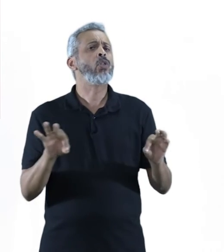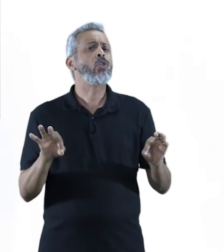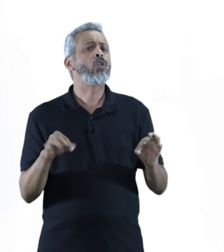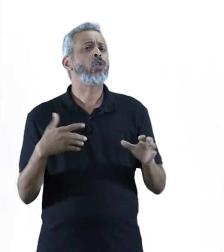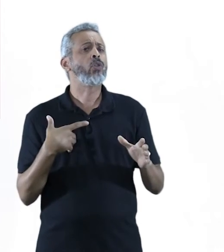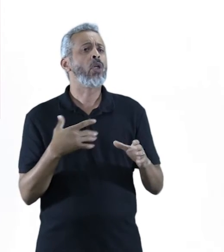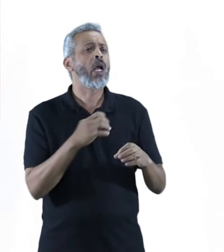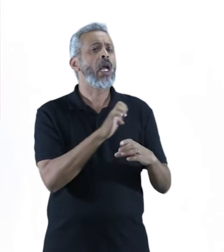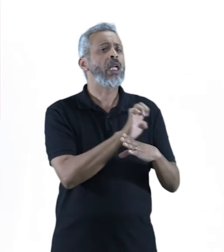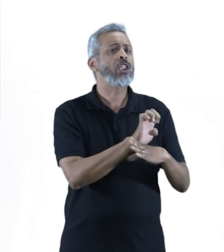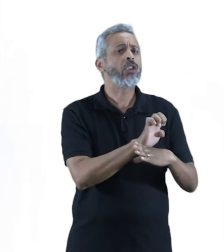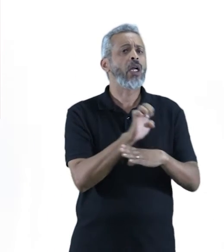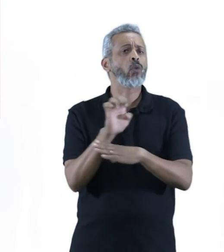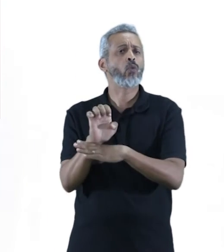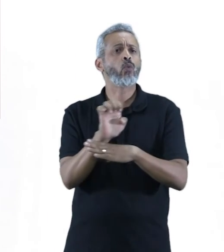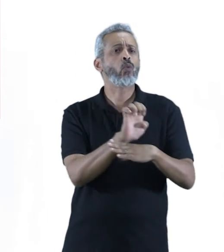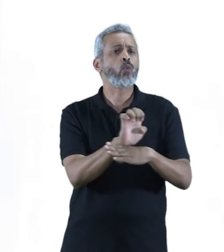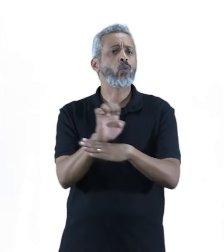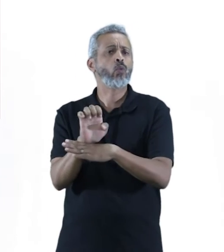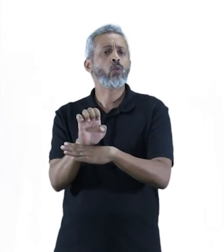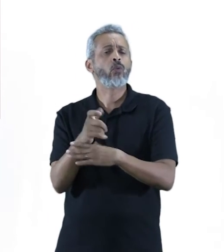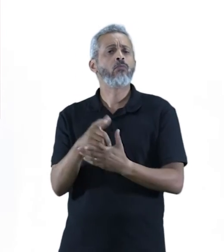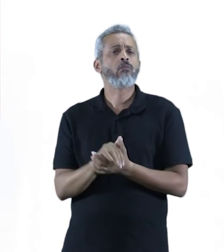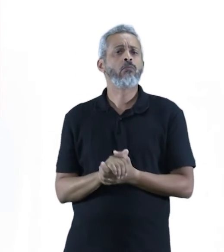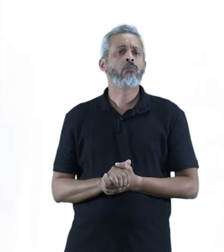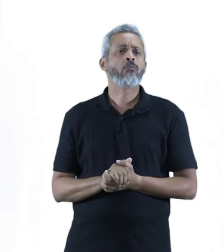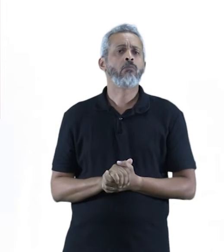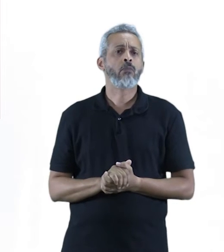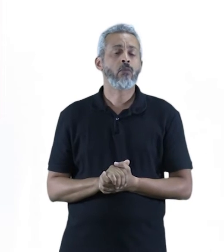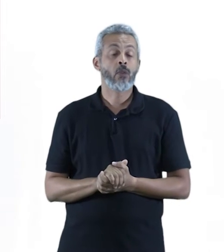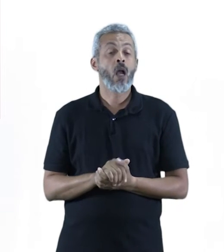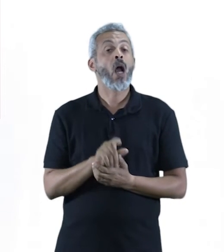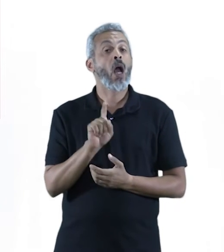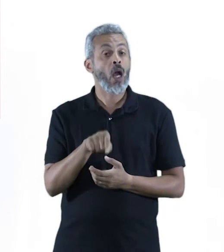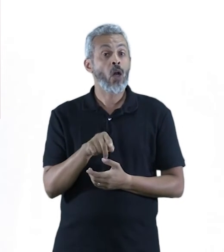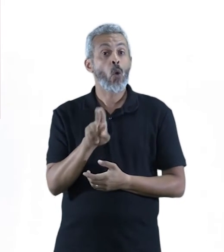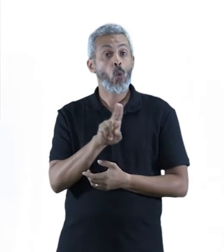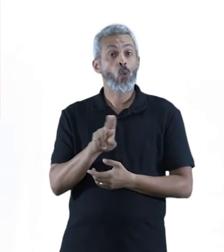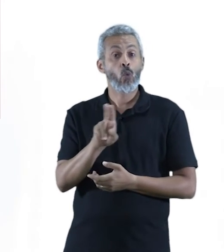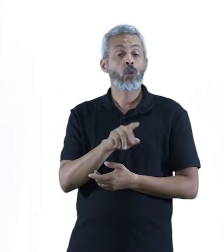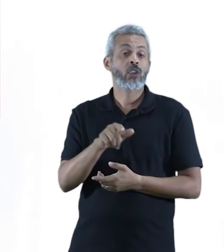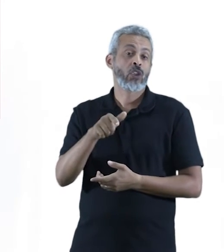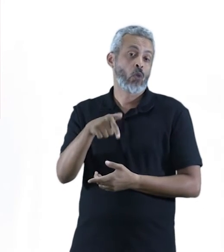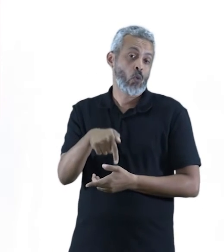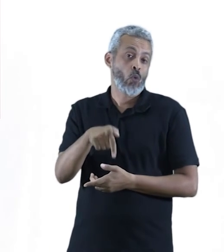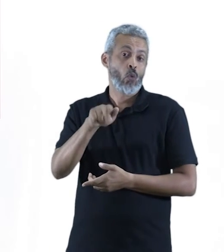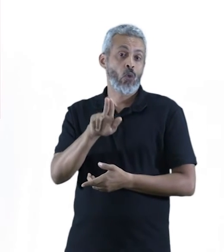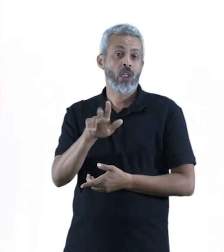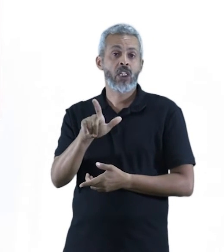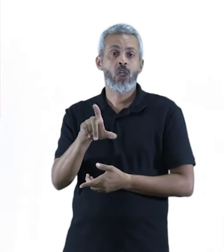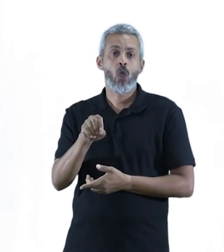a distância entre dois estados? Nesse caso, você usa o quilômetro.